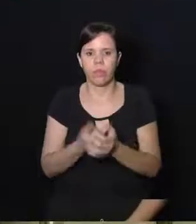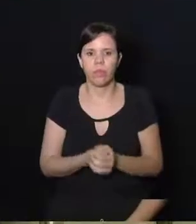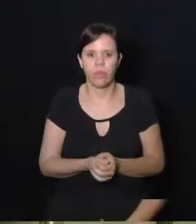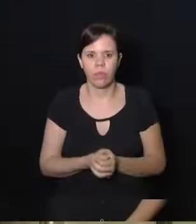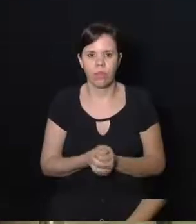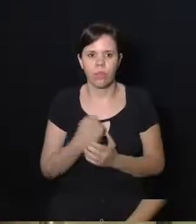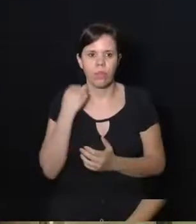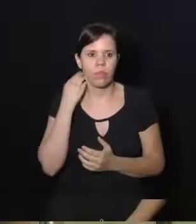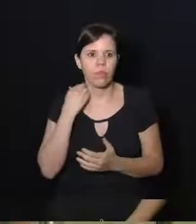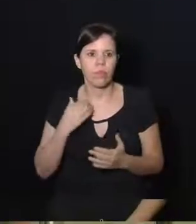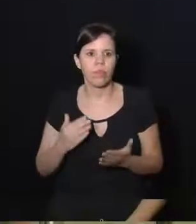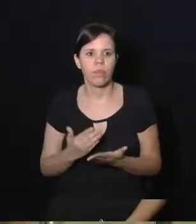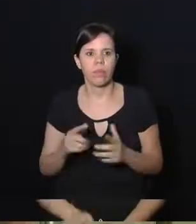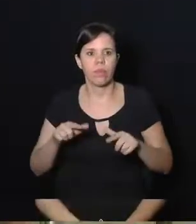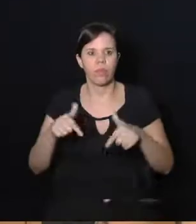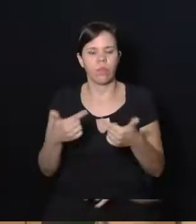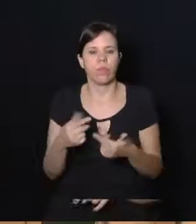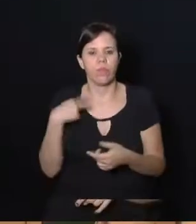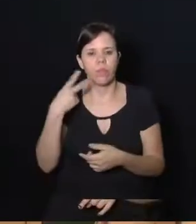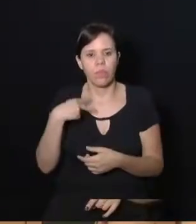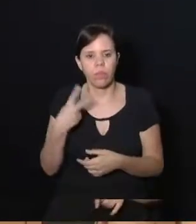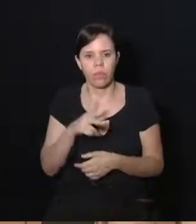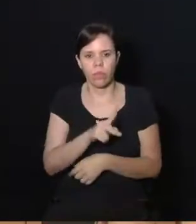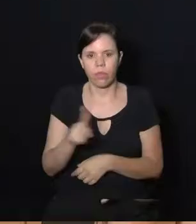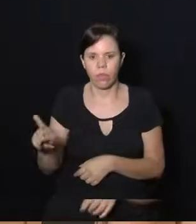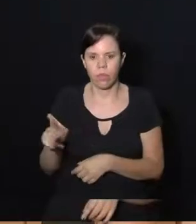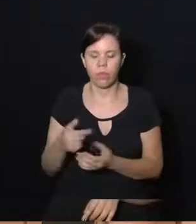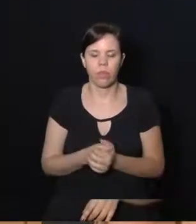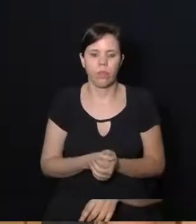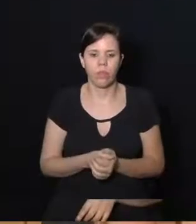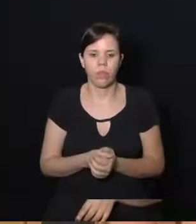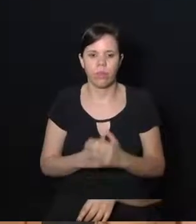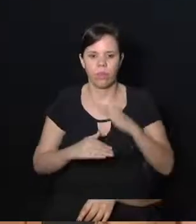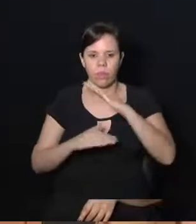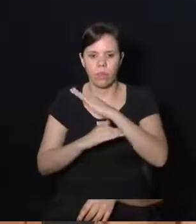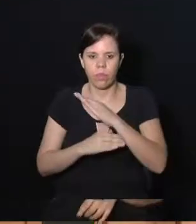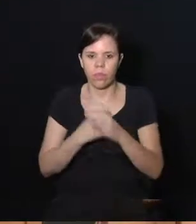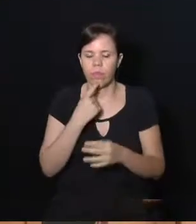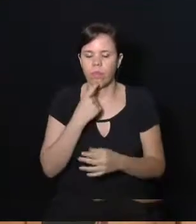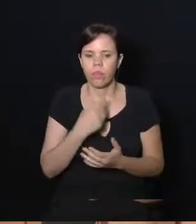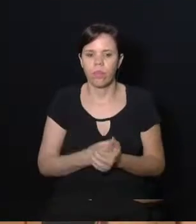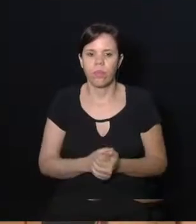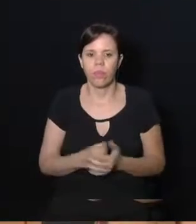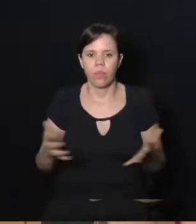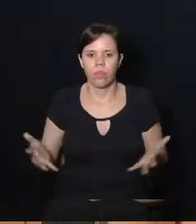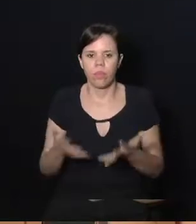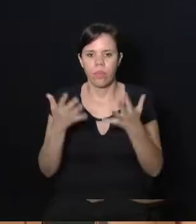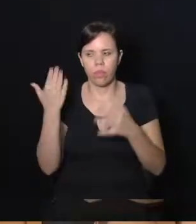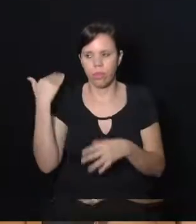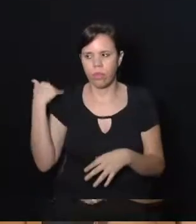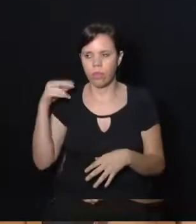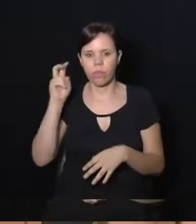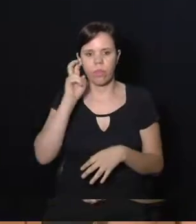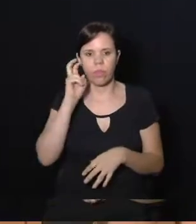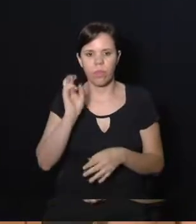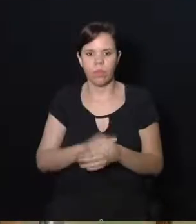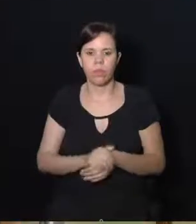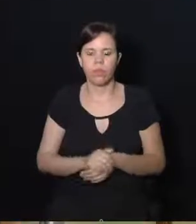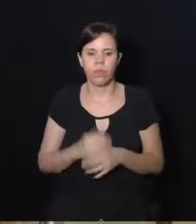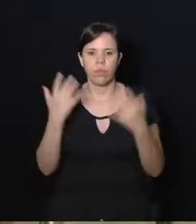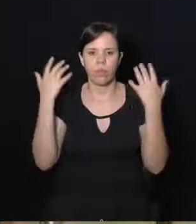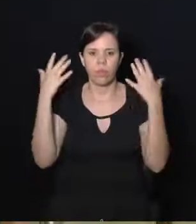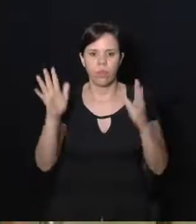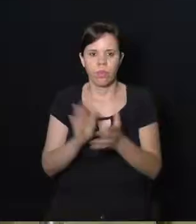Por iniciativa do gabinete do vereador Professor Alberto, a Câmara Municipal de Campinas promoveu na última quinta-feira o